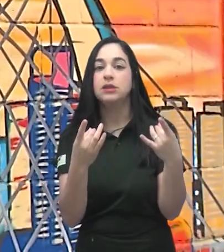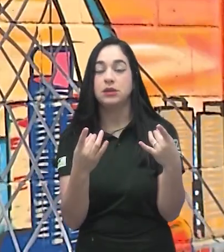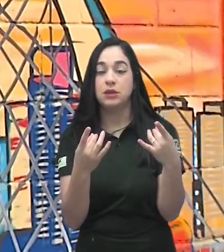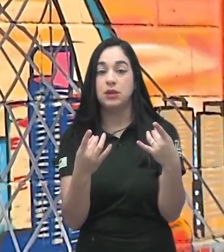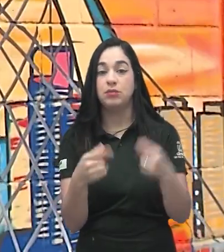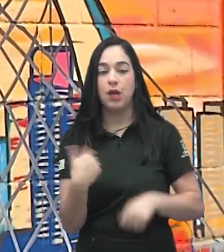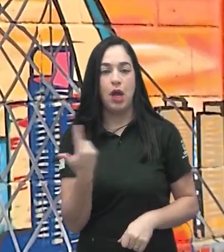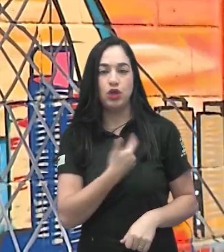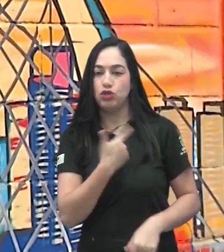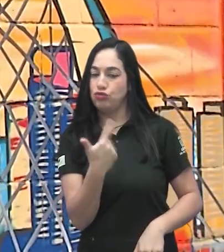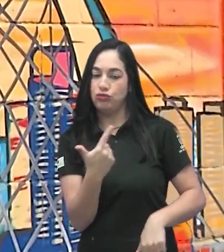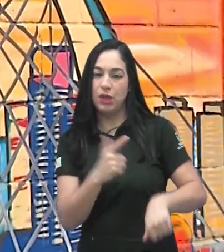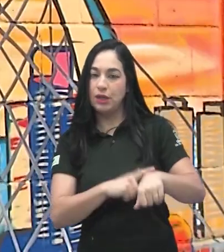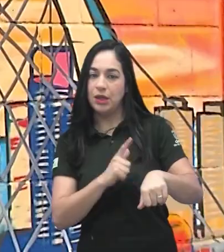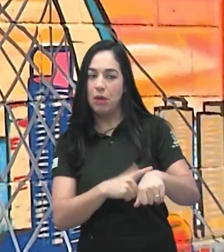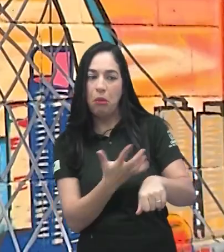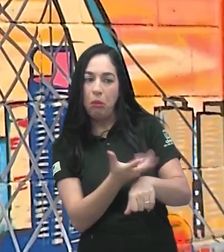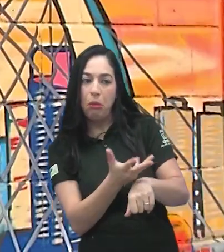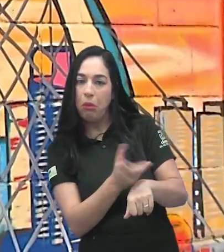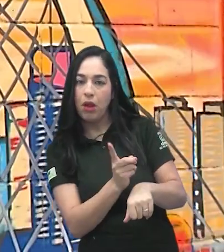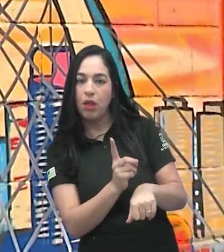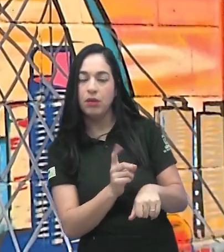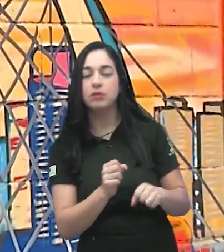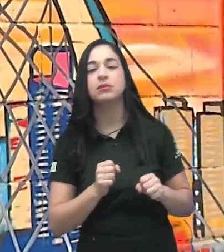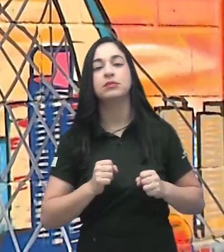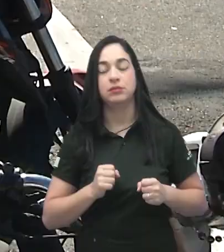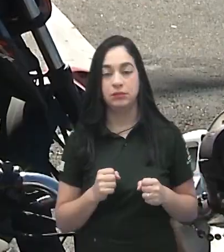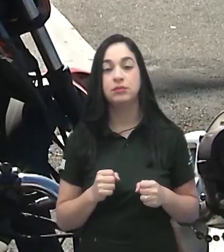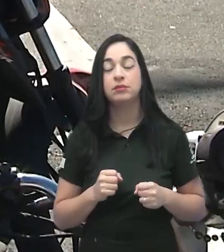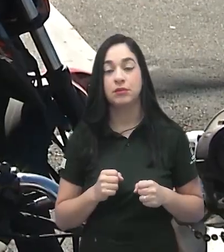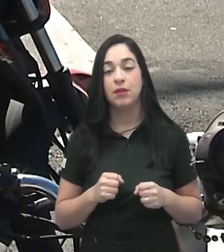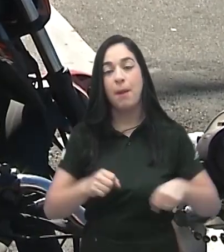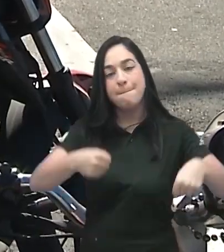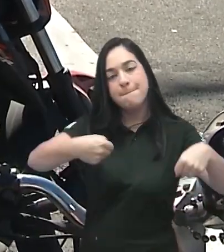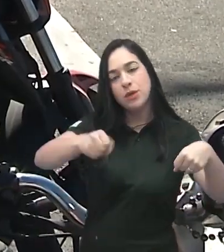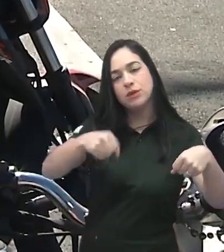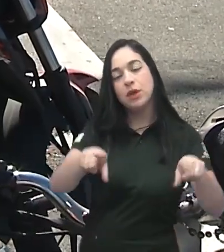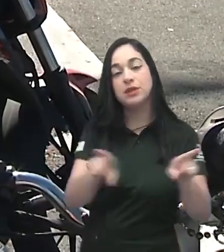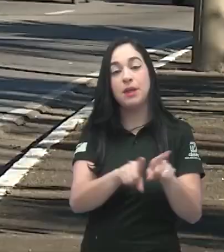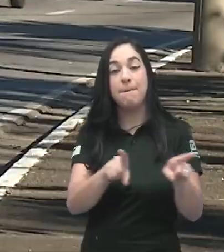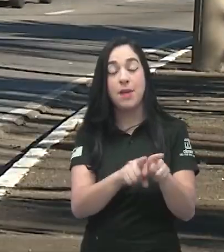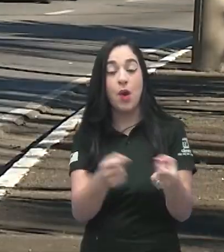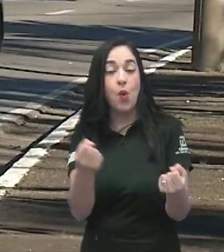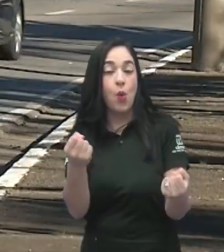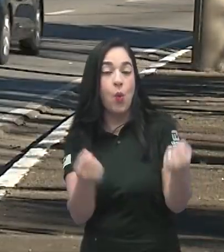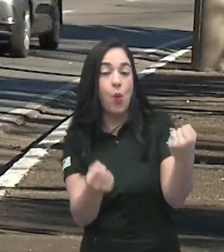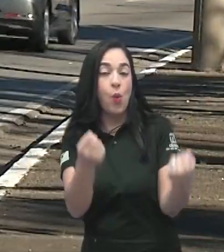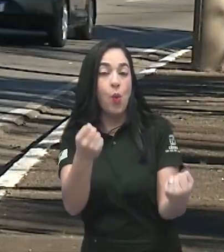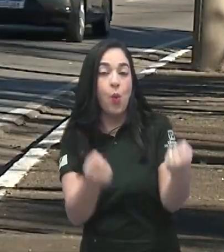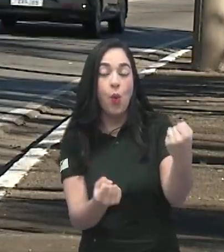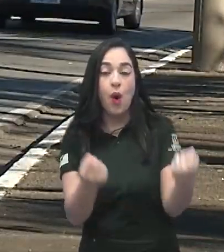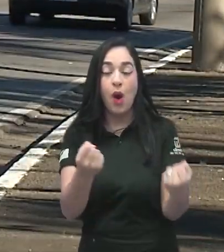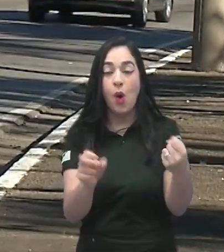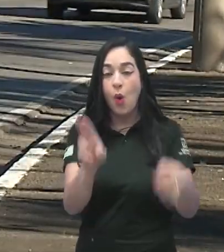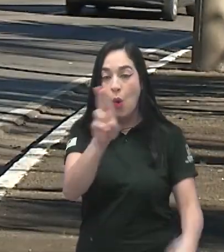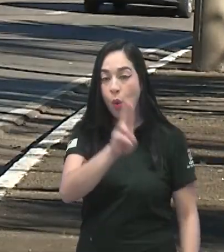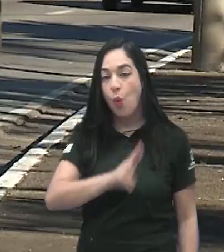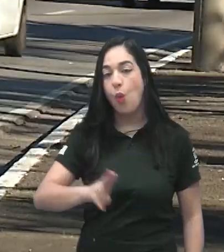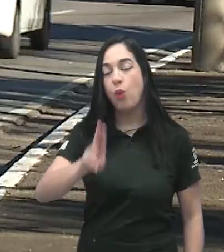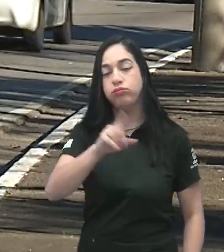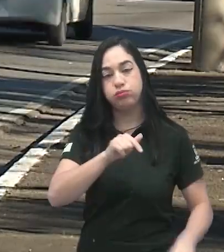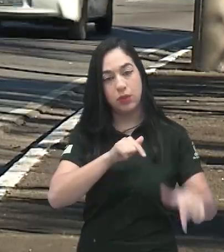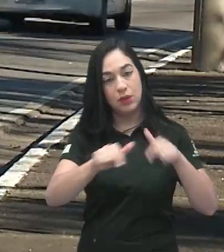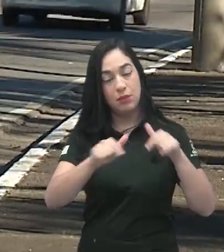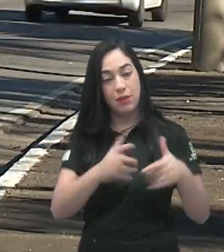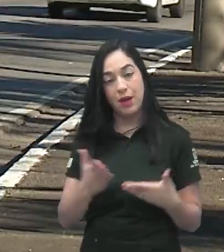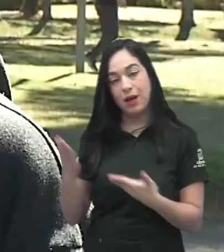é a 1000, porque você não tem tempo para pensar muito em cima da moto. Além das motocicletas, os carros também são ferramentas de trabalho para